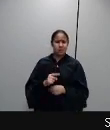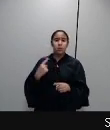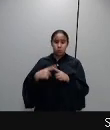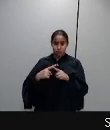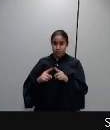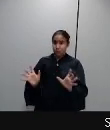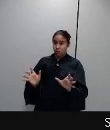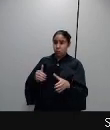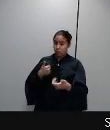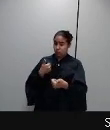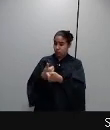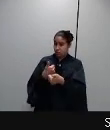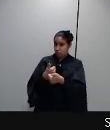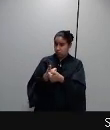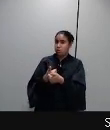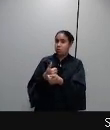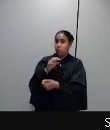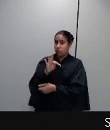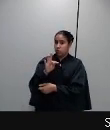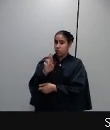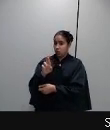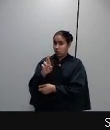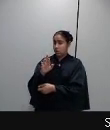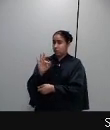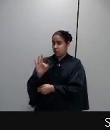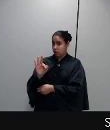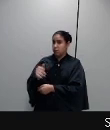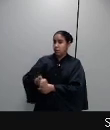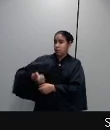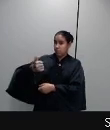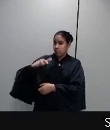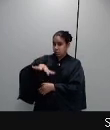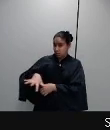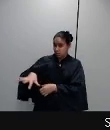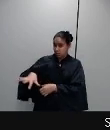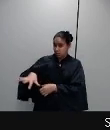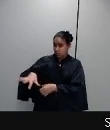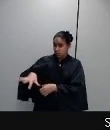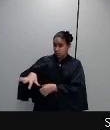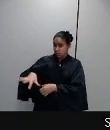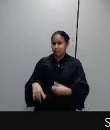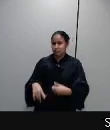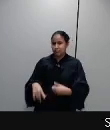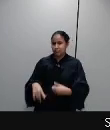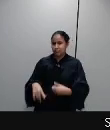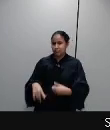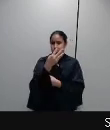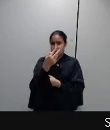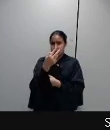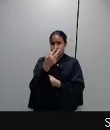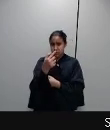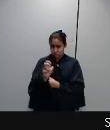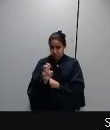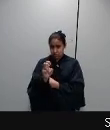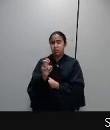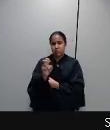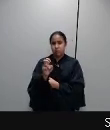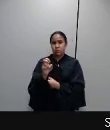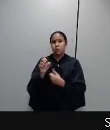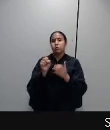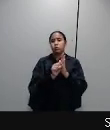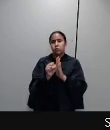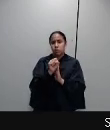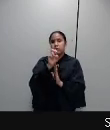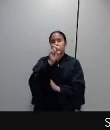Região concluiu caracterizar a aplicação do artigo 135 do Código da súmula 45 razão da natureza